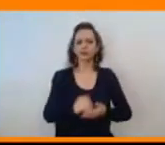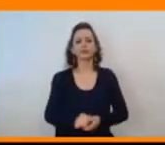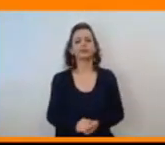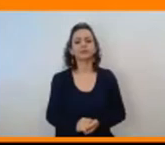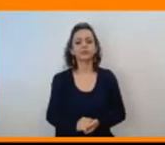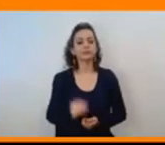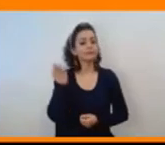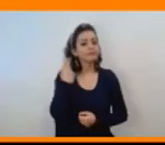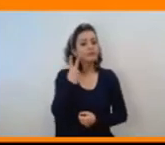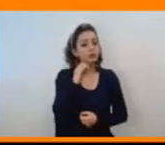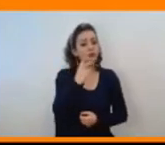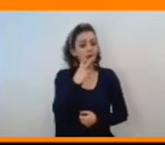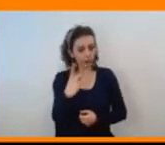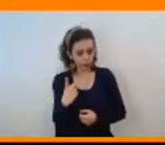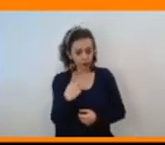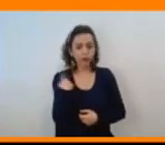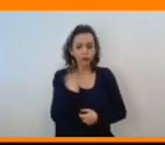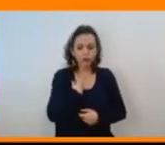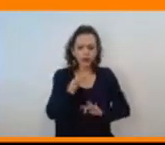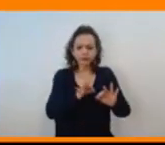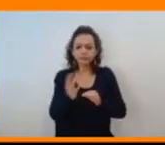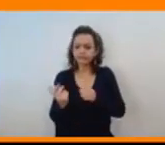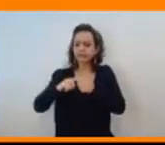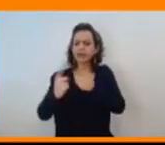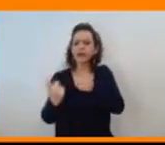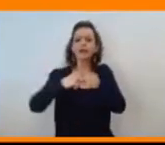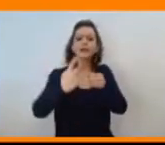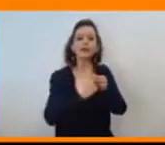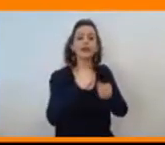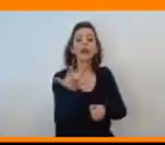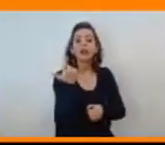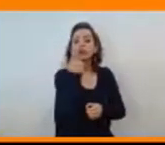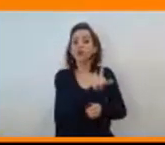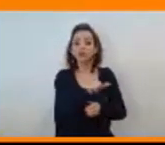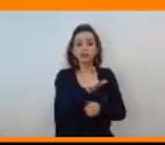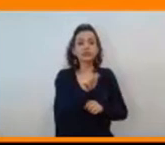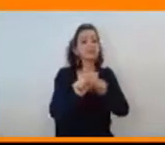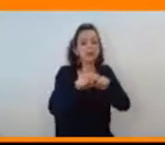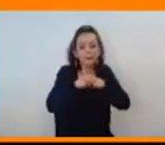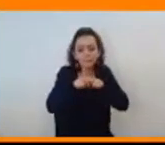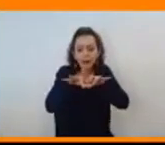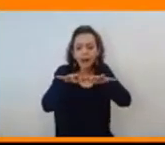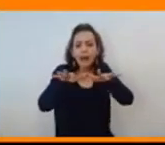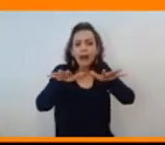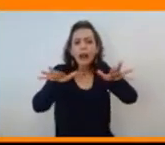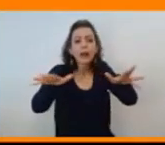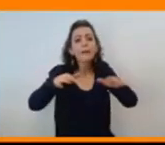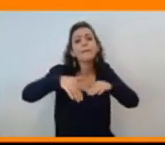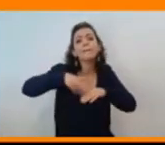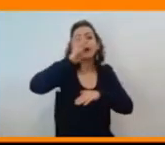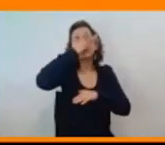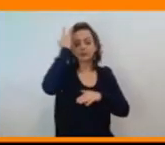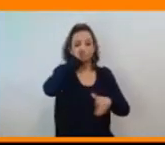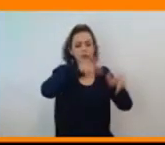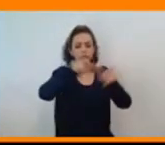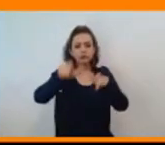que ajudam a gente alcançar mais produtores locais mais produtores pequenos produtores da Agricultura Familiar cooperativas